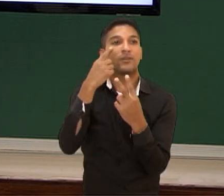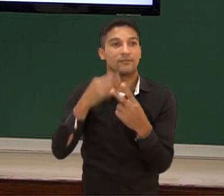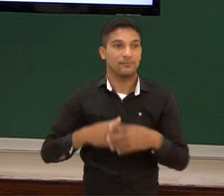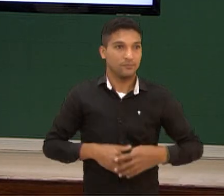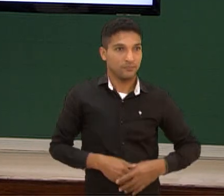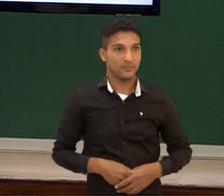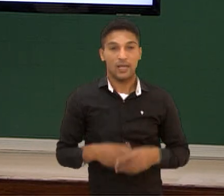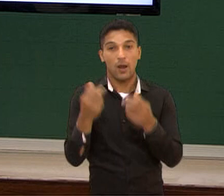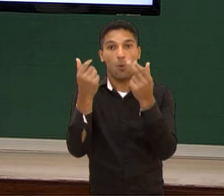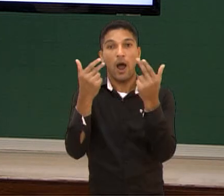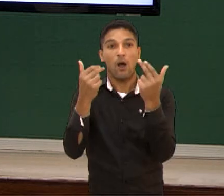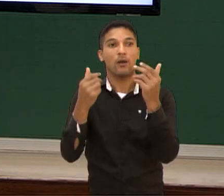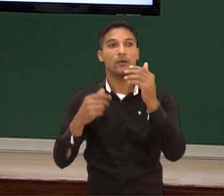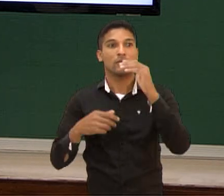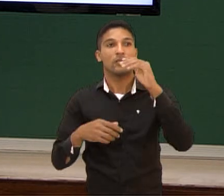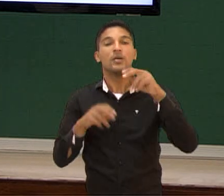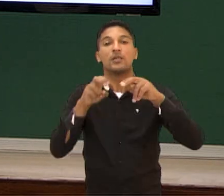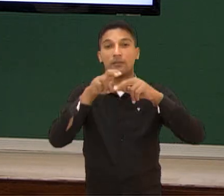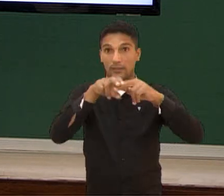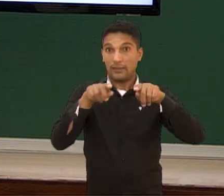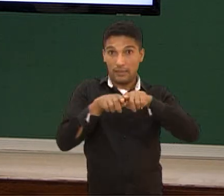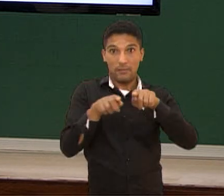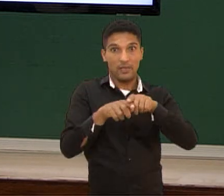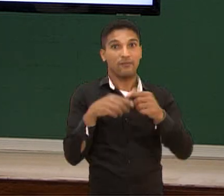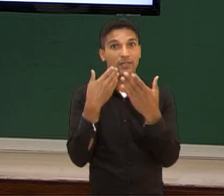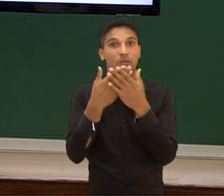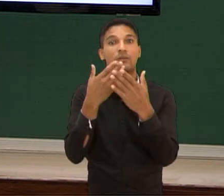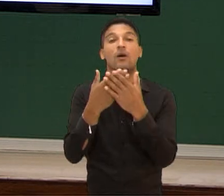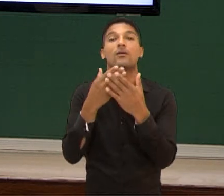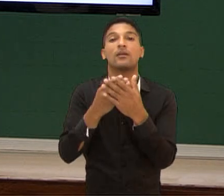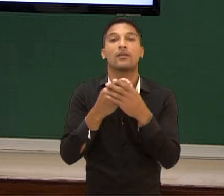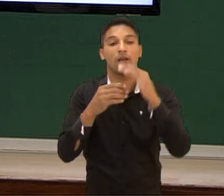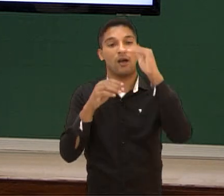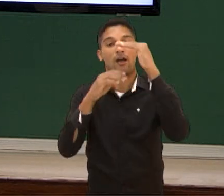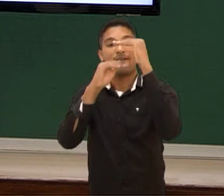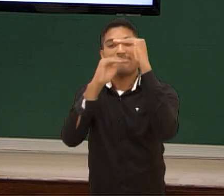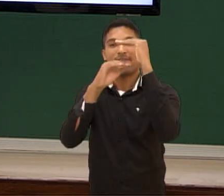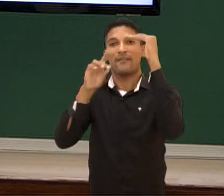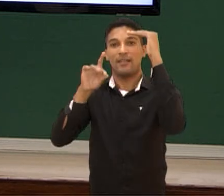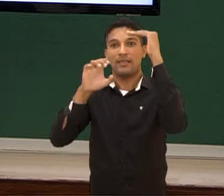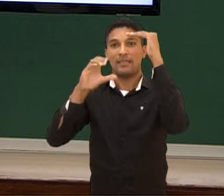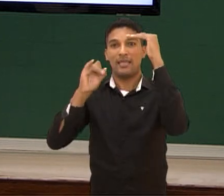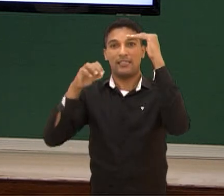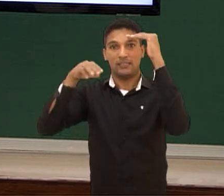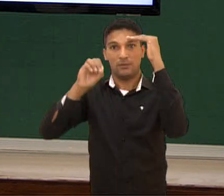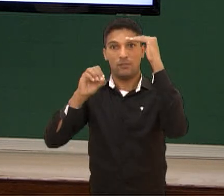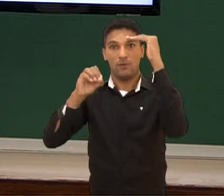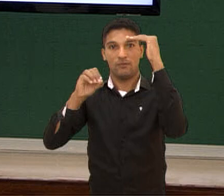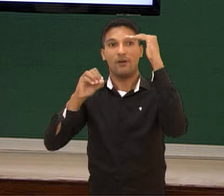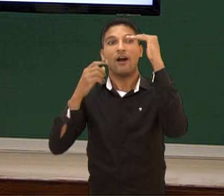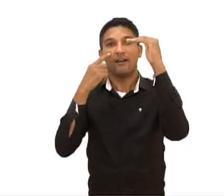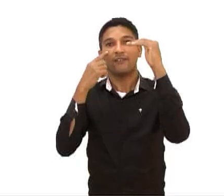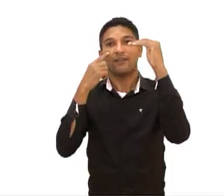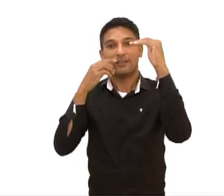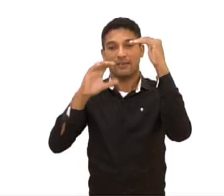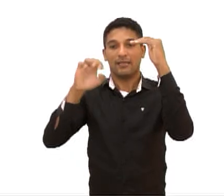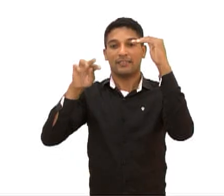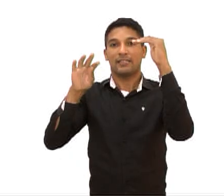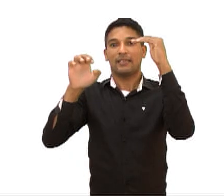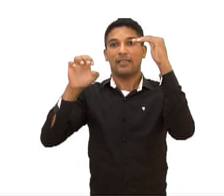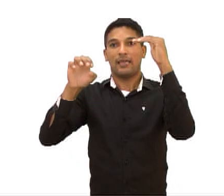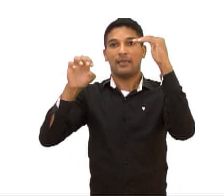tenho décimos, centésimos e milésimos. Por isso que a leitura é com décimos, ok? Mais um pouquinho aí. Mais um exemplo